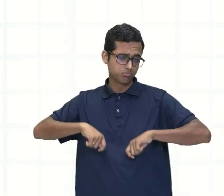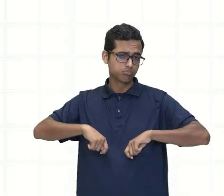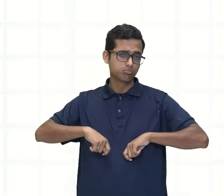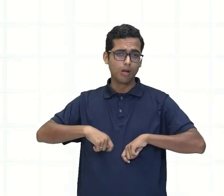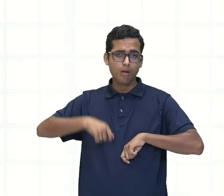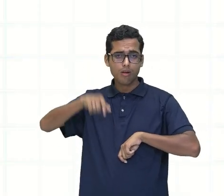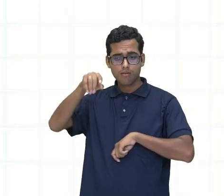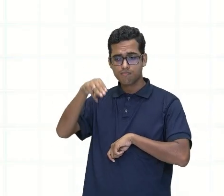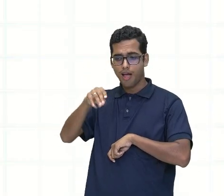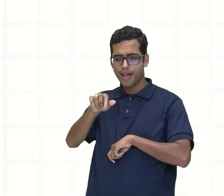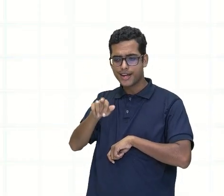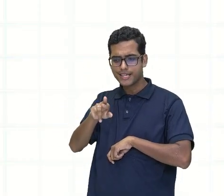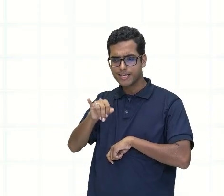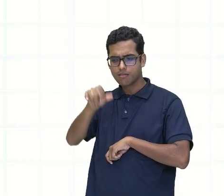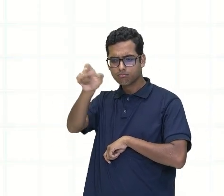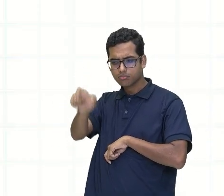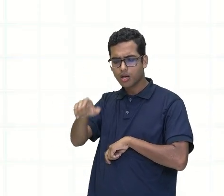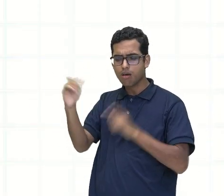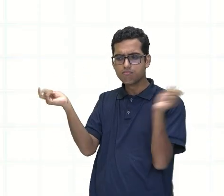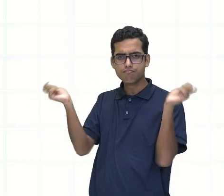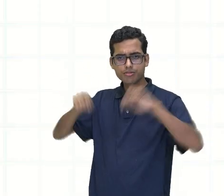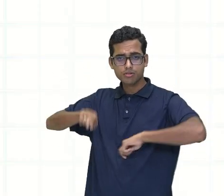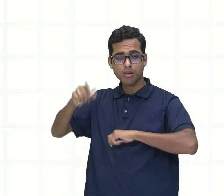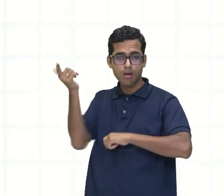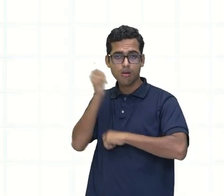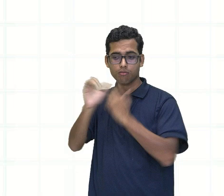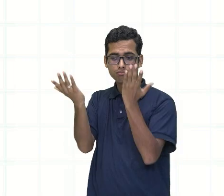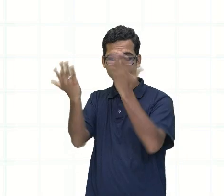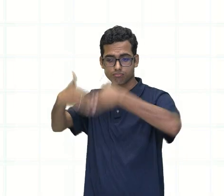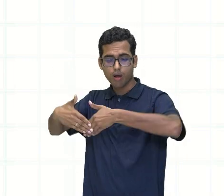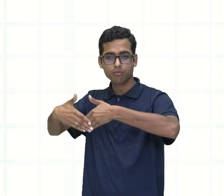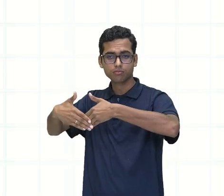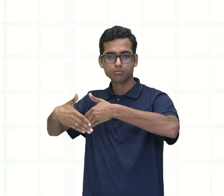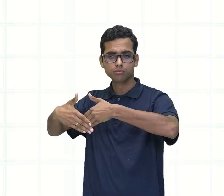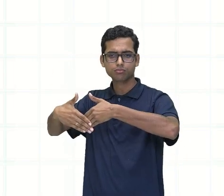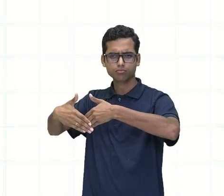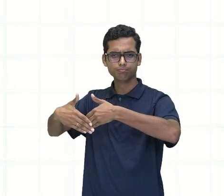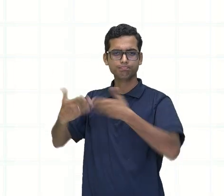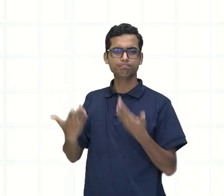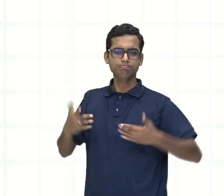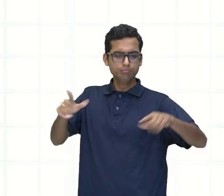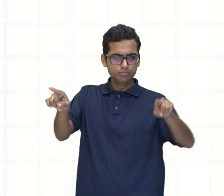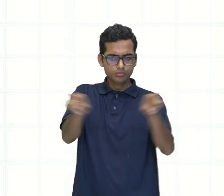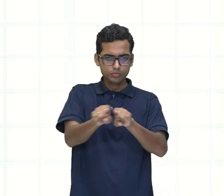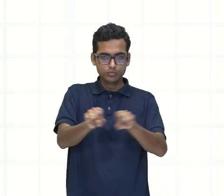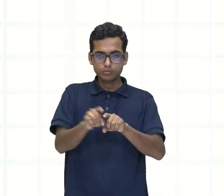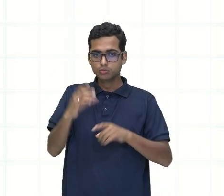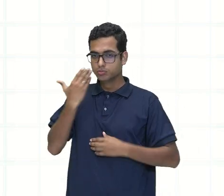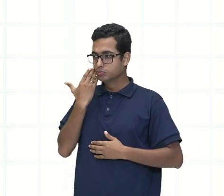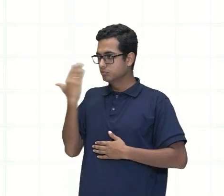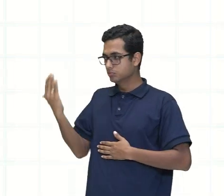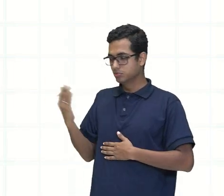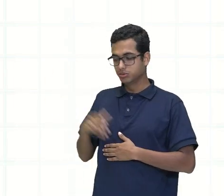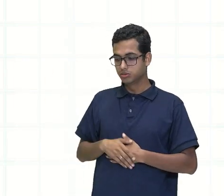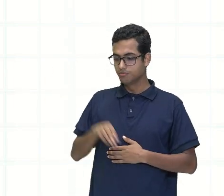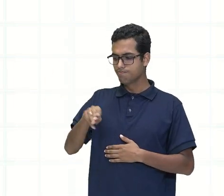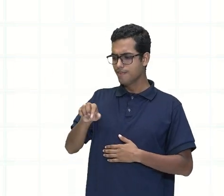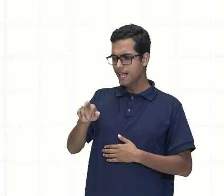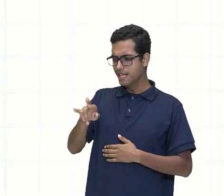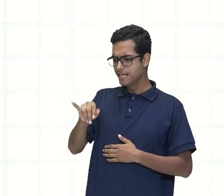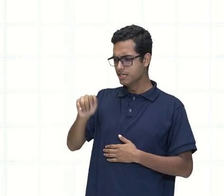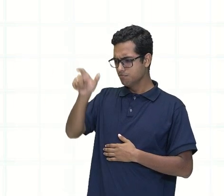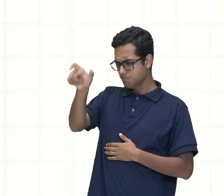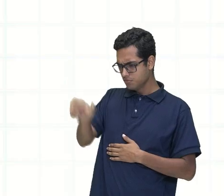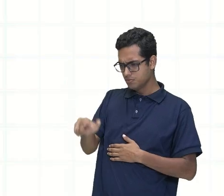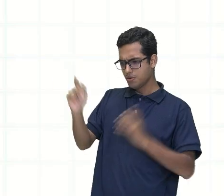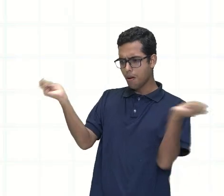Então, a partir da realidade ali da observação, ele faz essa afirmação. É possível que Maria tenha feito a